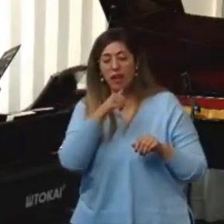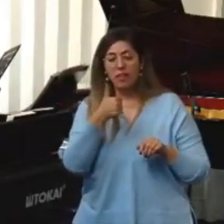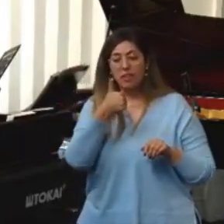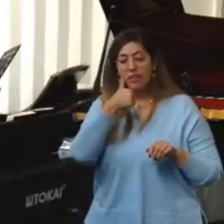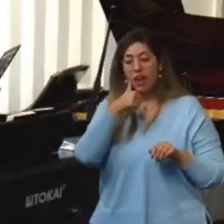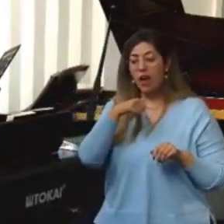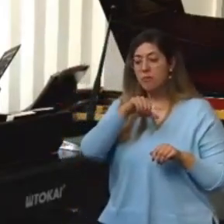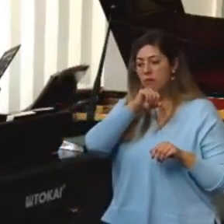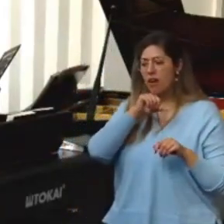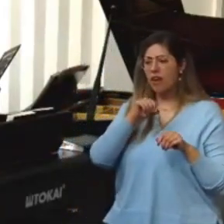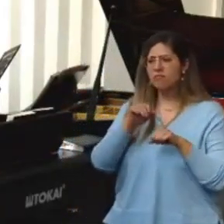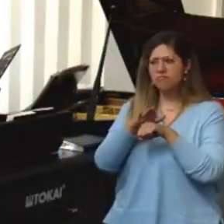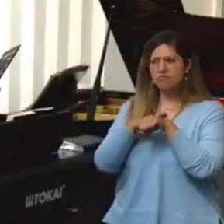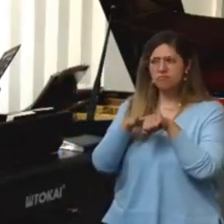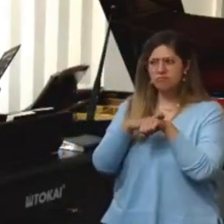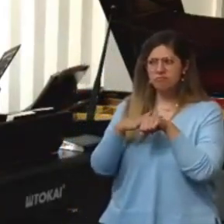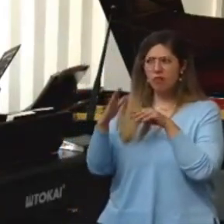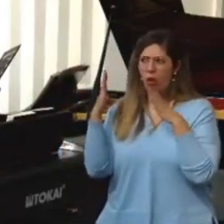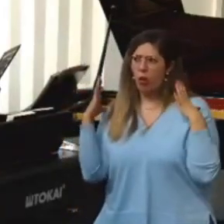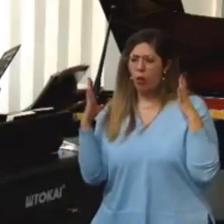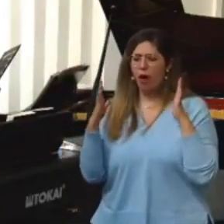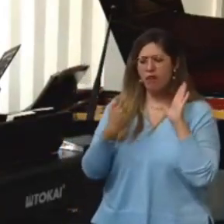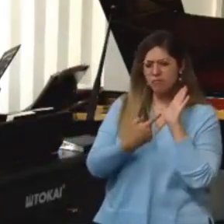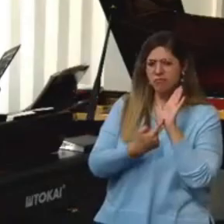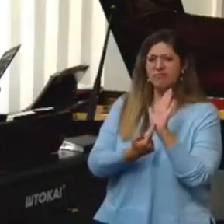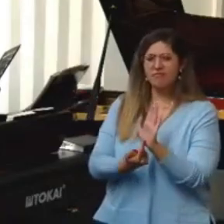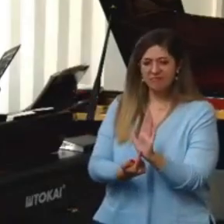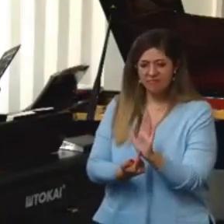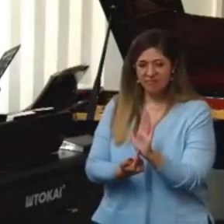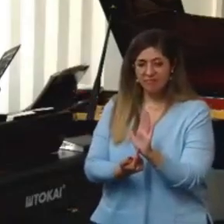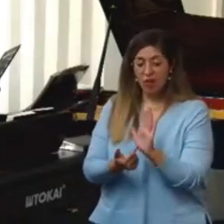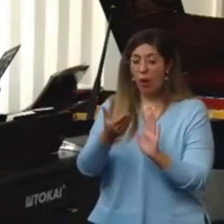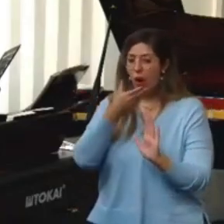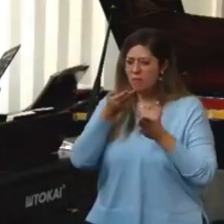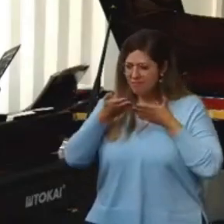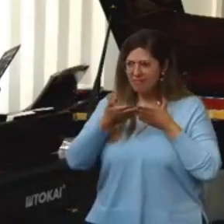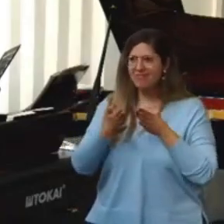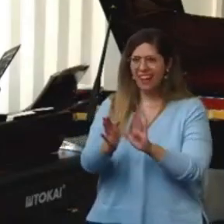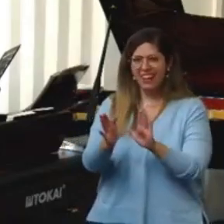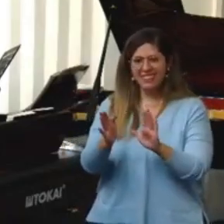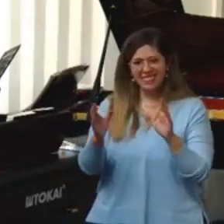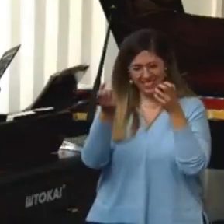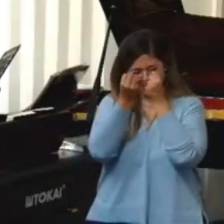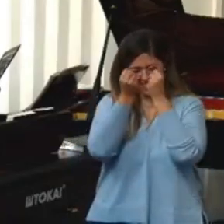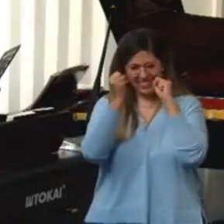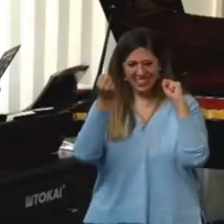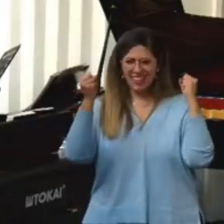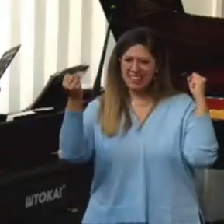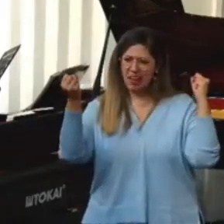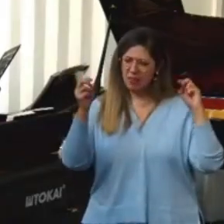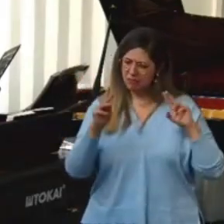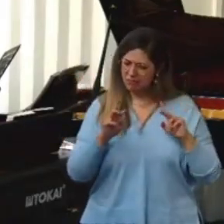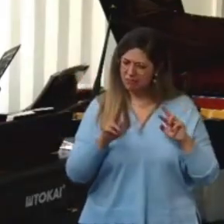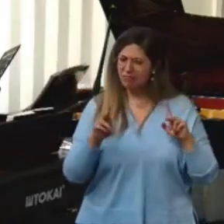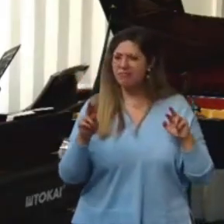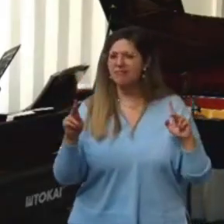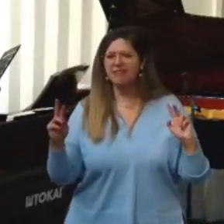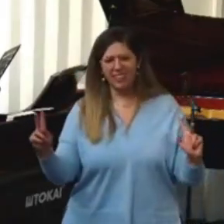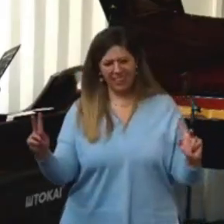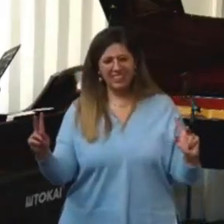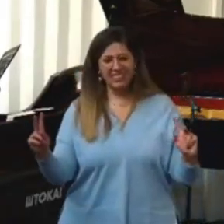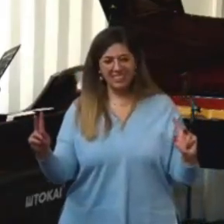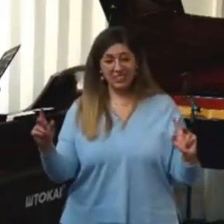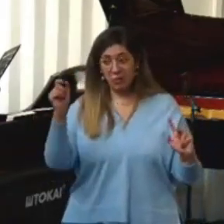a confirmação, e então vem este homem, para ser um homem diferente da sua